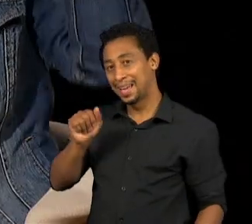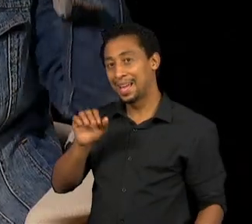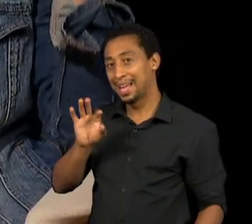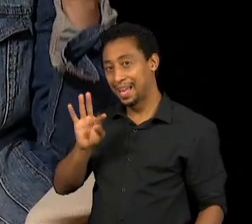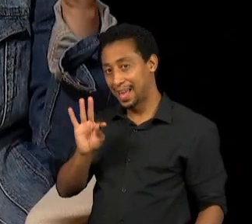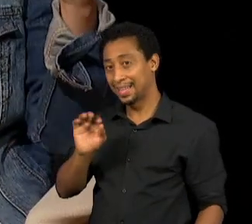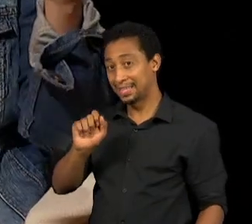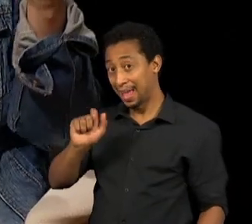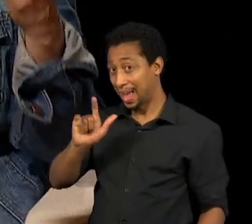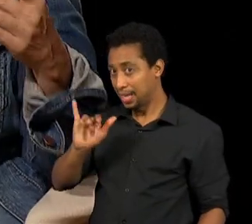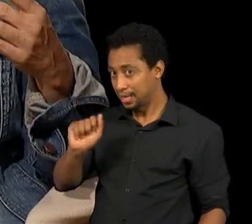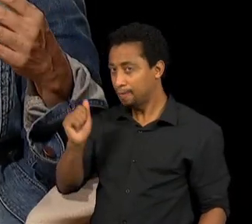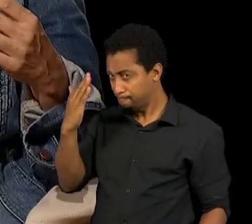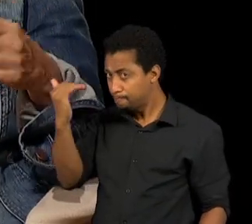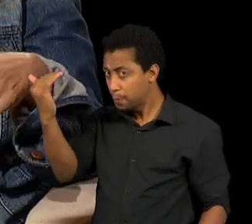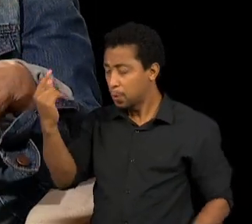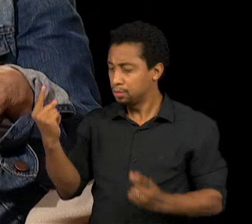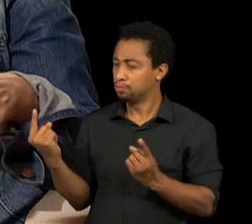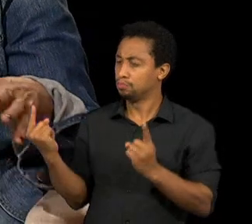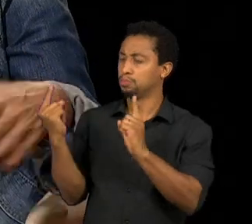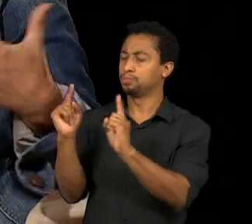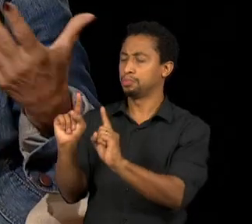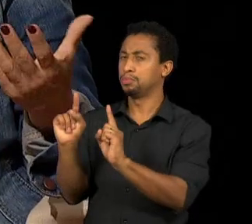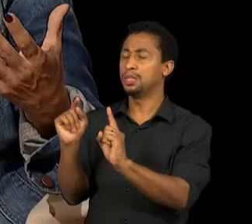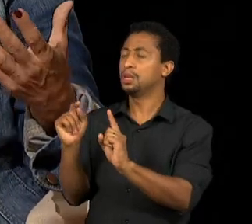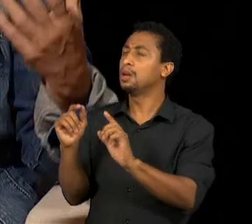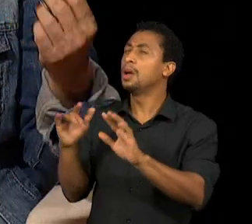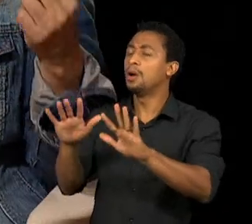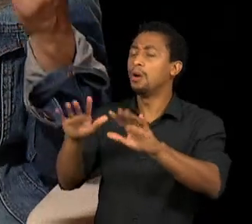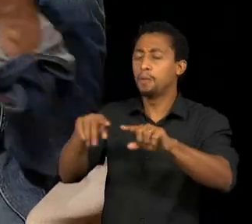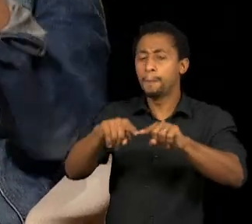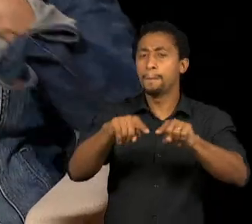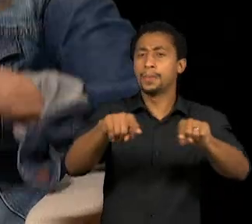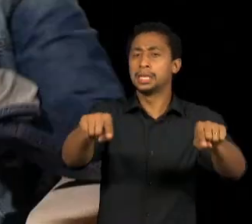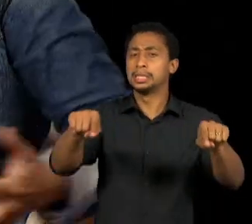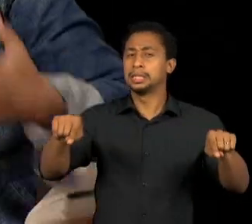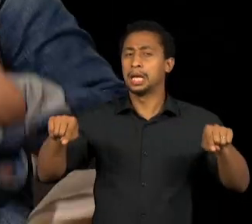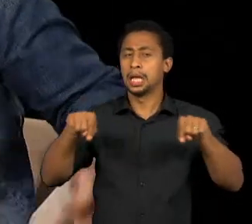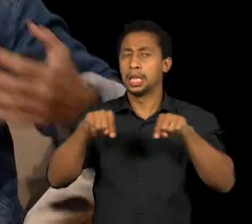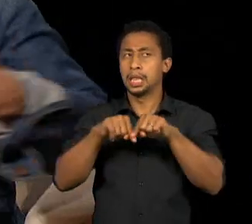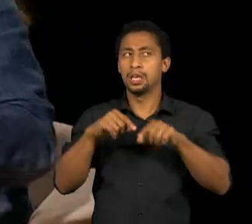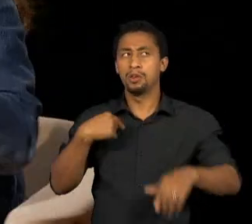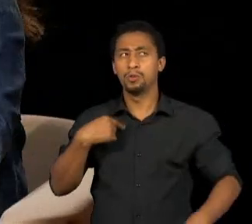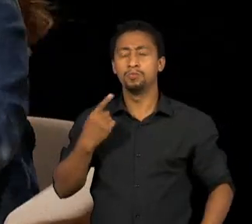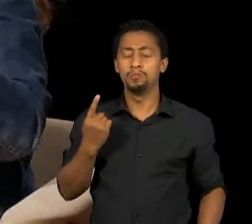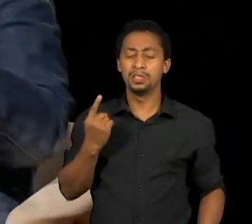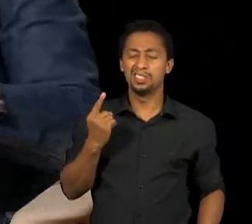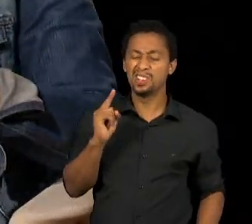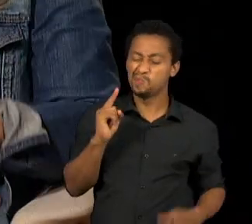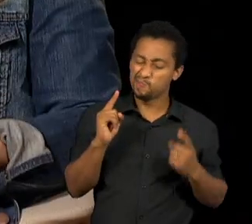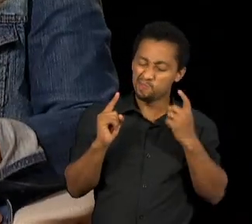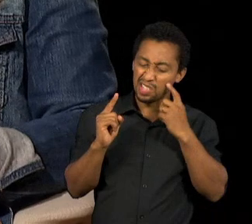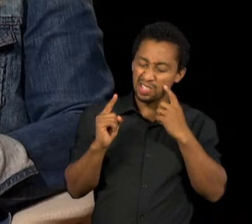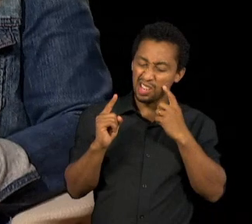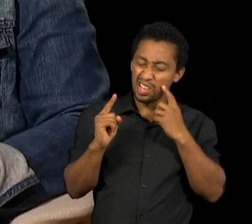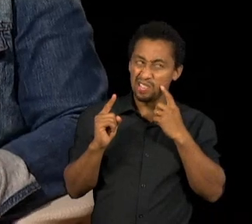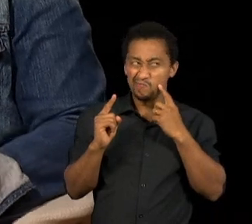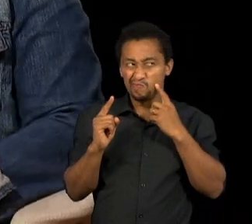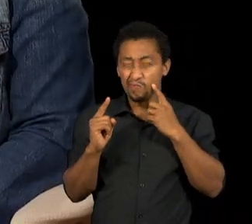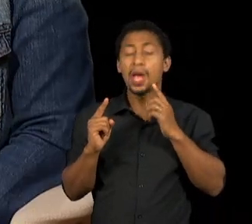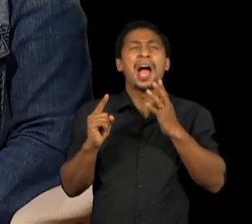e eu entrei numa sala e eu não sei, eu falei, eu acho que ela vai ser assim. Aí eu entrei meio cambaleando, Aí o